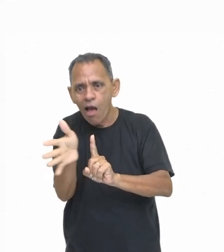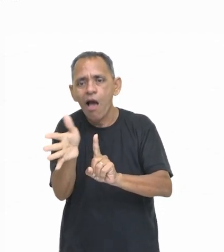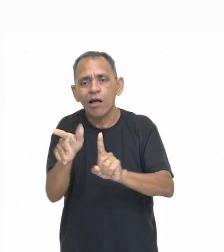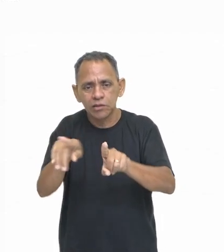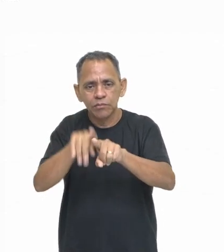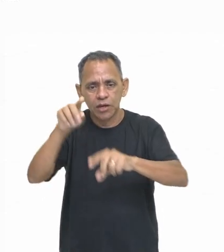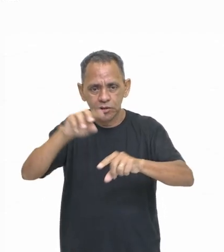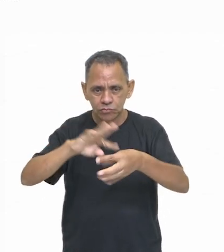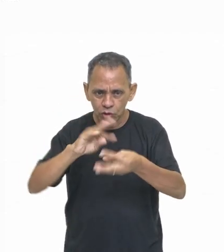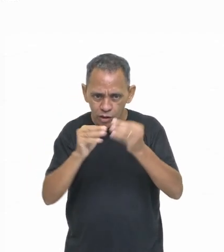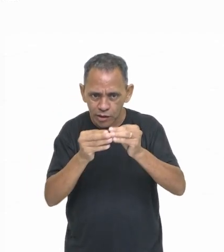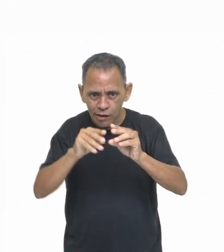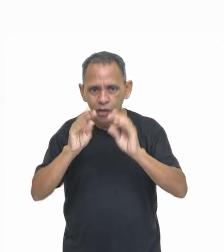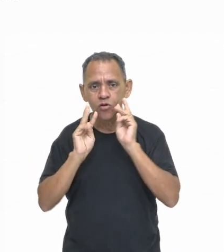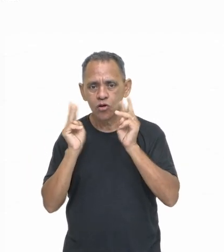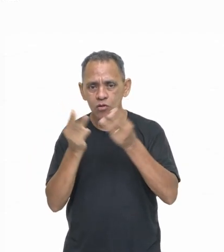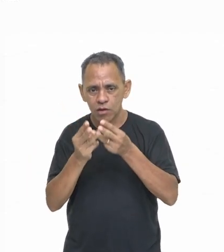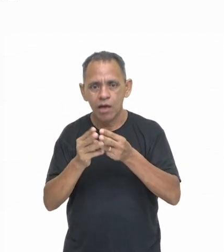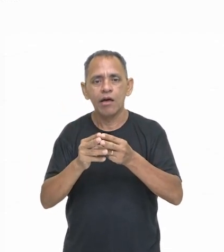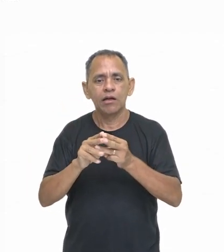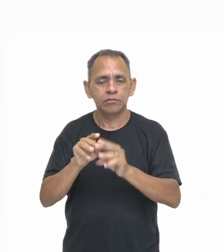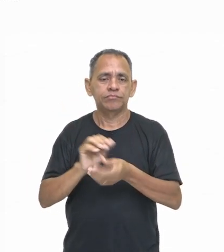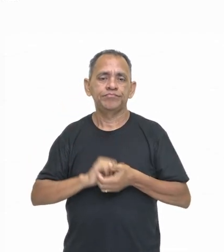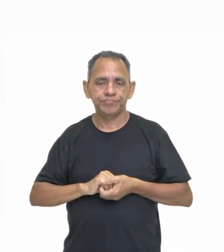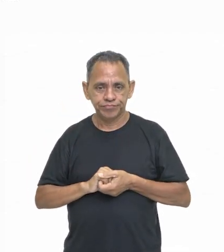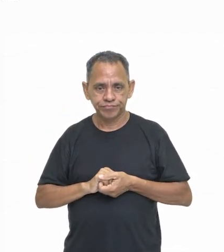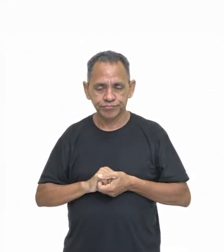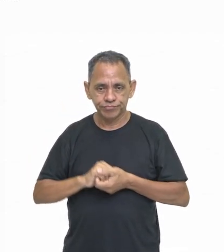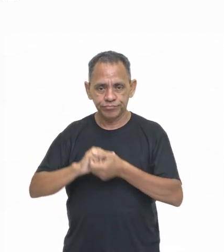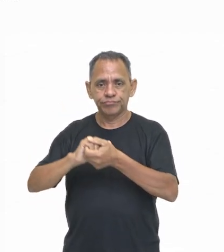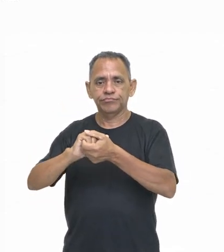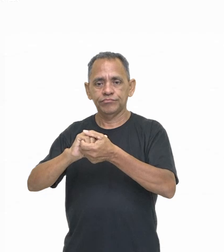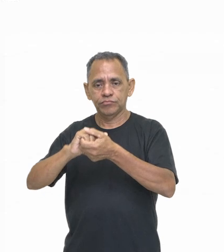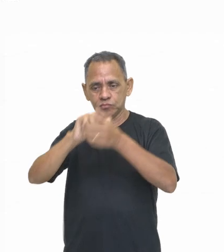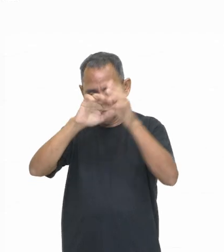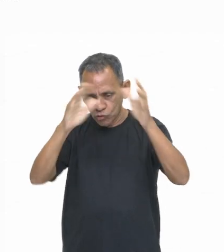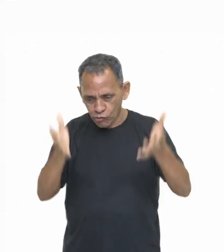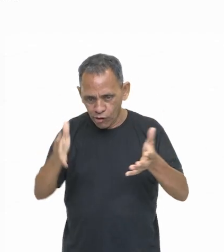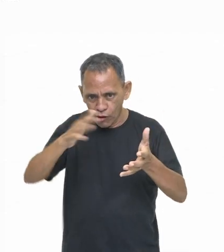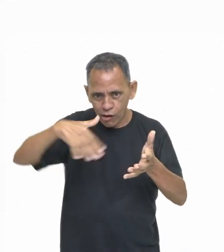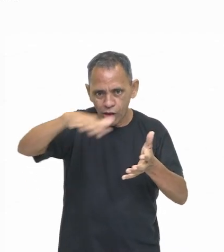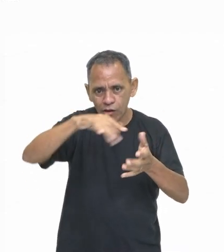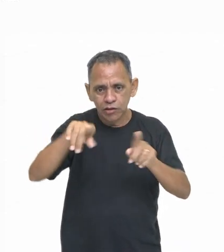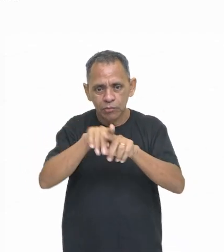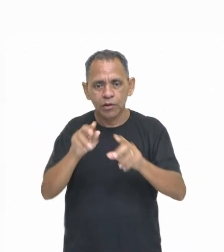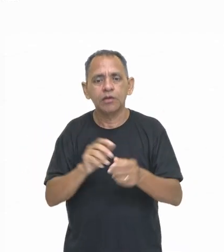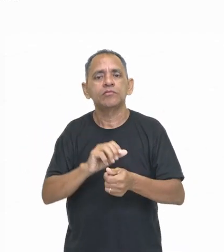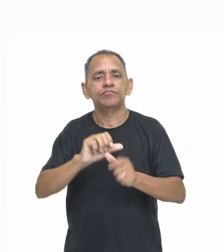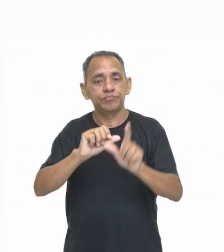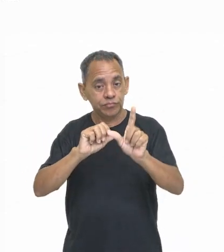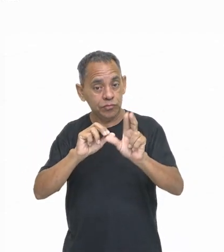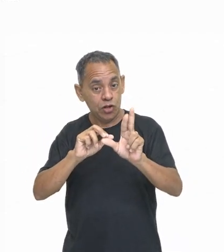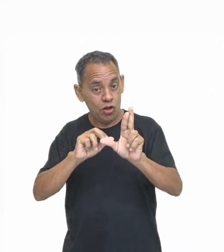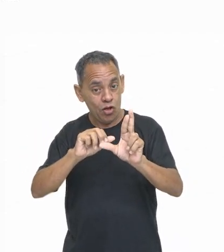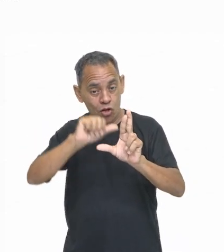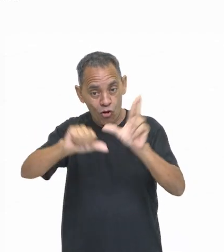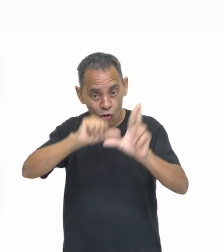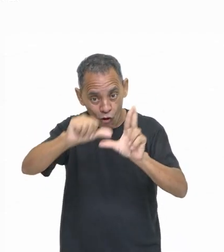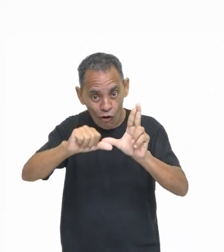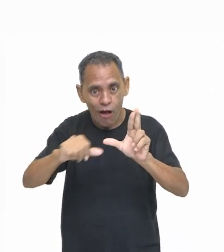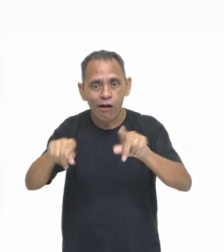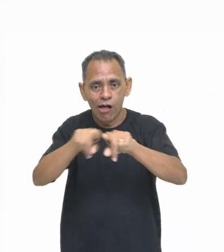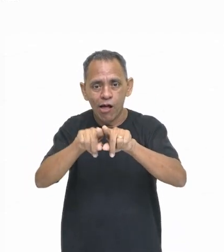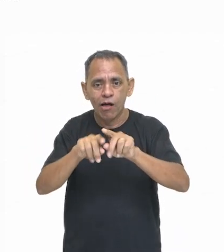matéria nos ecossistemas, metabolismo energético, ligações e reações químicas, leis ponderais